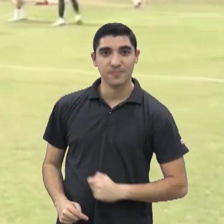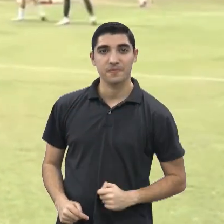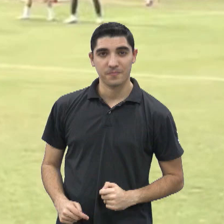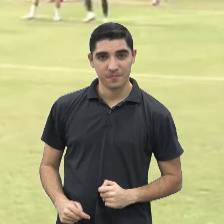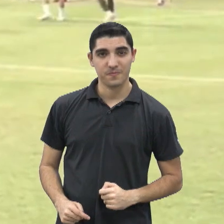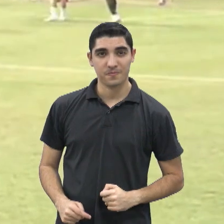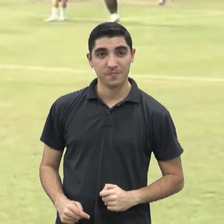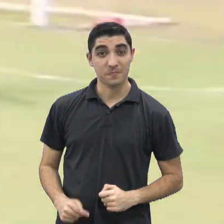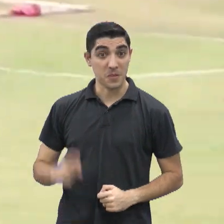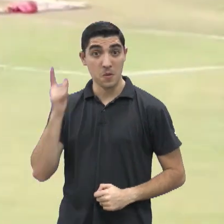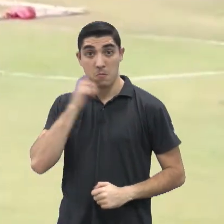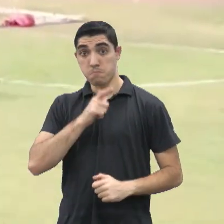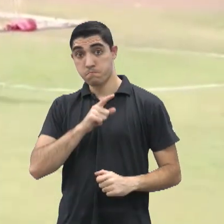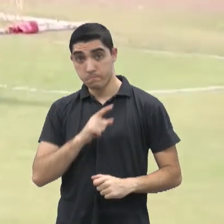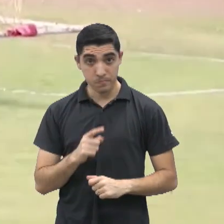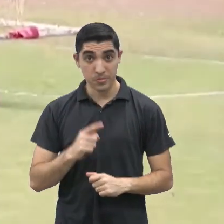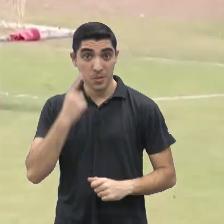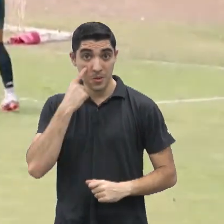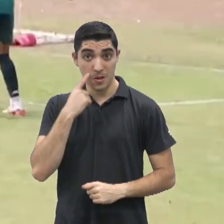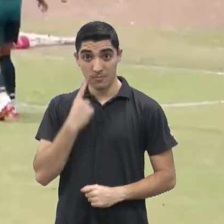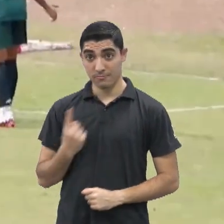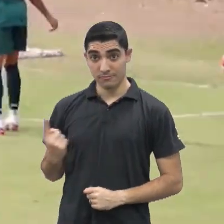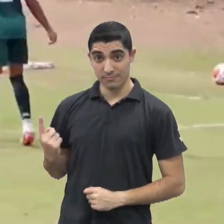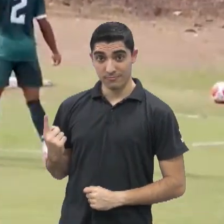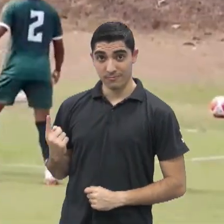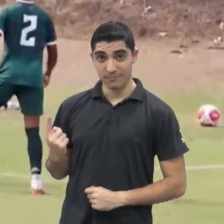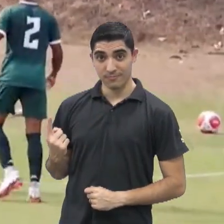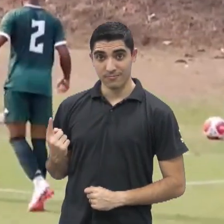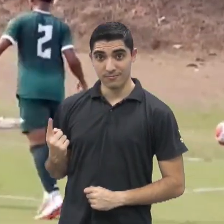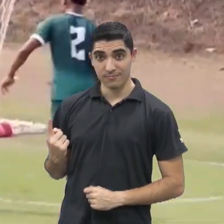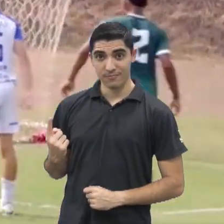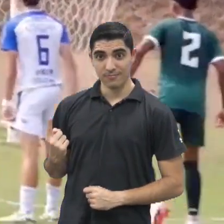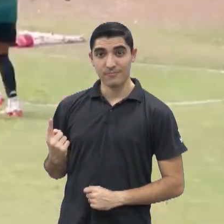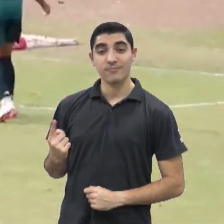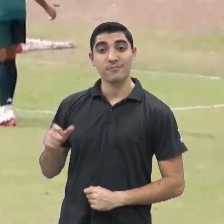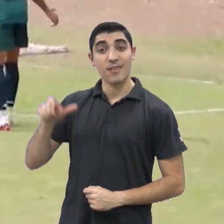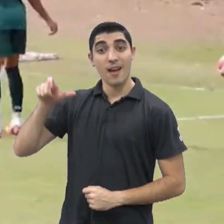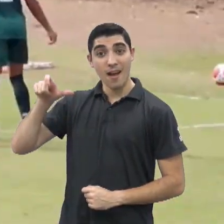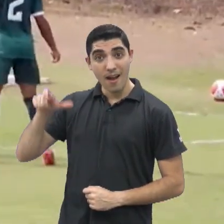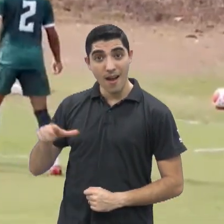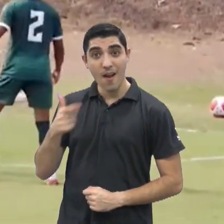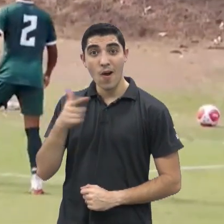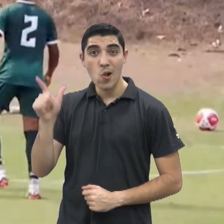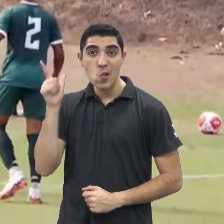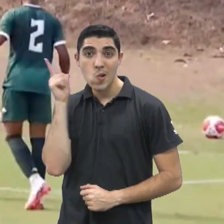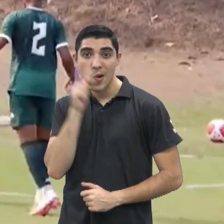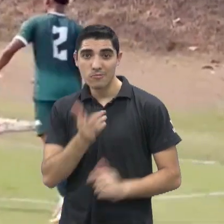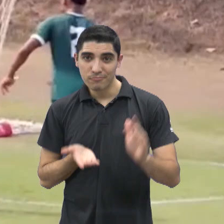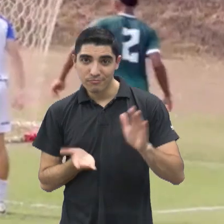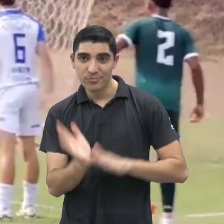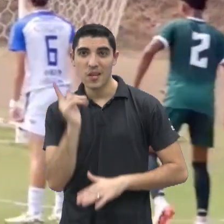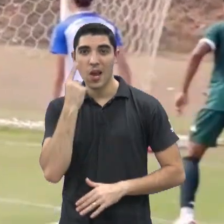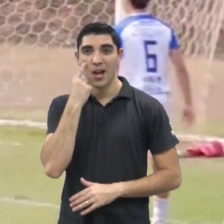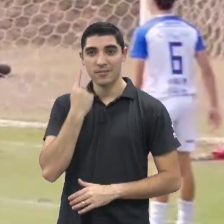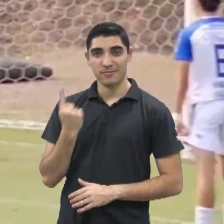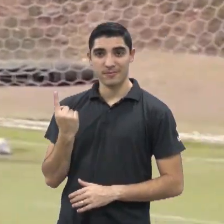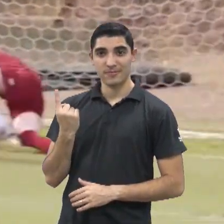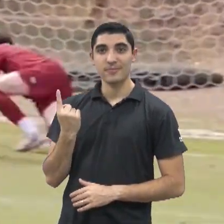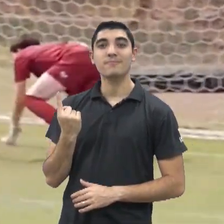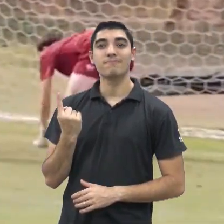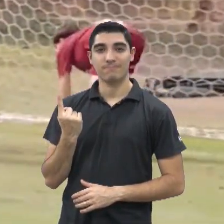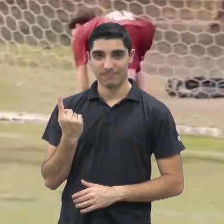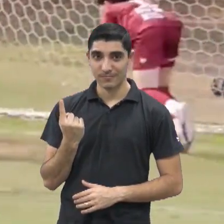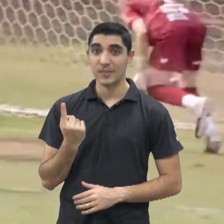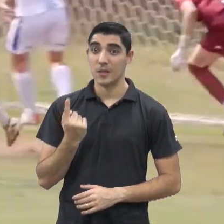bola subiu. Quando caiu, o zagueirão Matheus Caetano também tocou de cabeça. O Enzon fez milagre. A bola ficou viva na área do